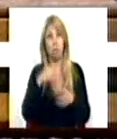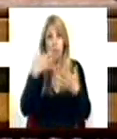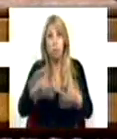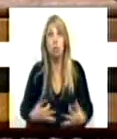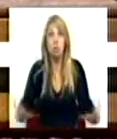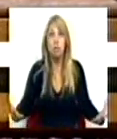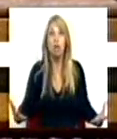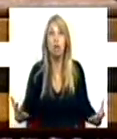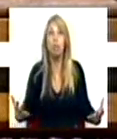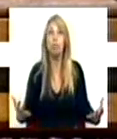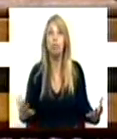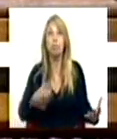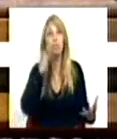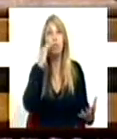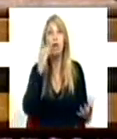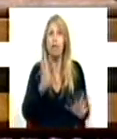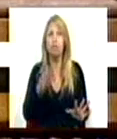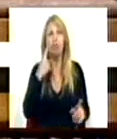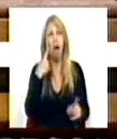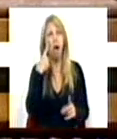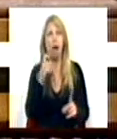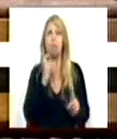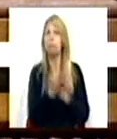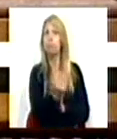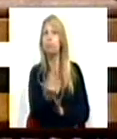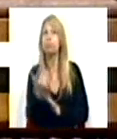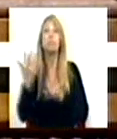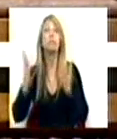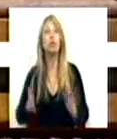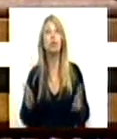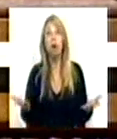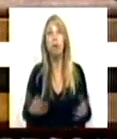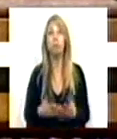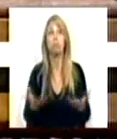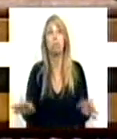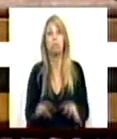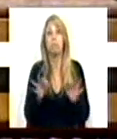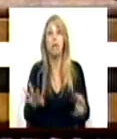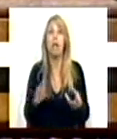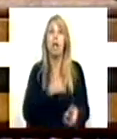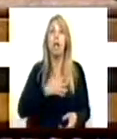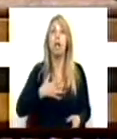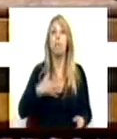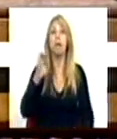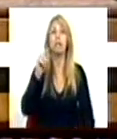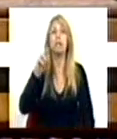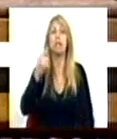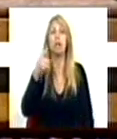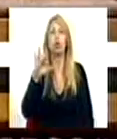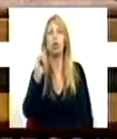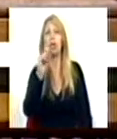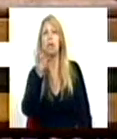sérios e estão identificados, nomeadamente com empresas como a Centro-Oliva, a